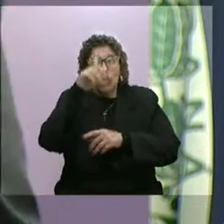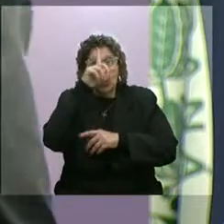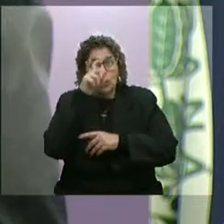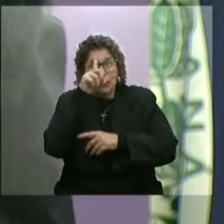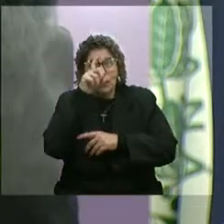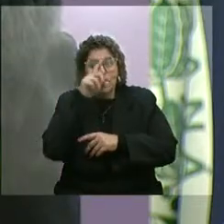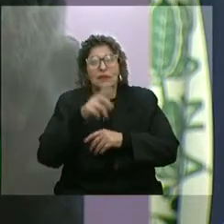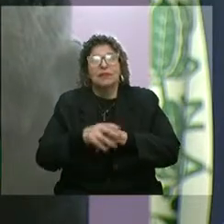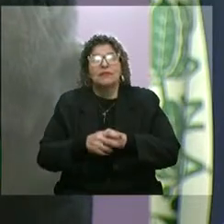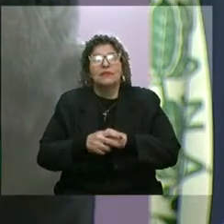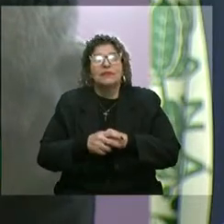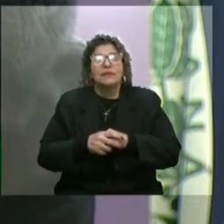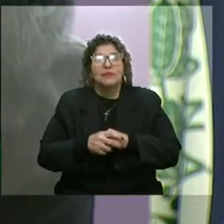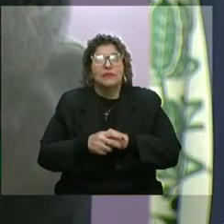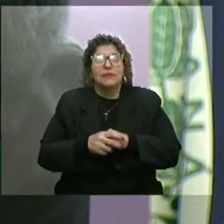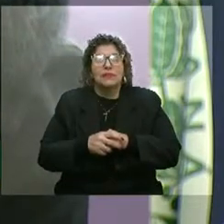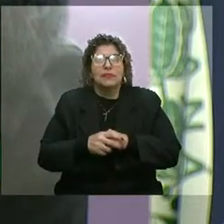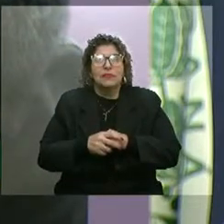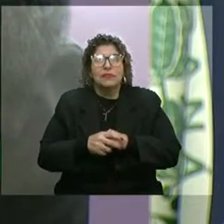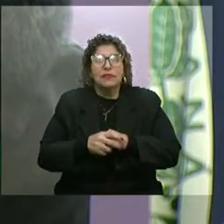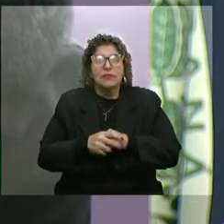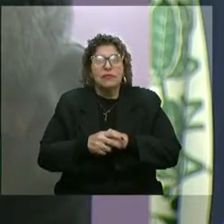a cidade.